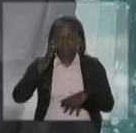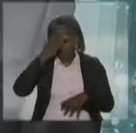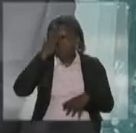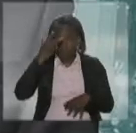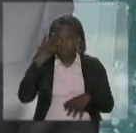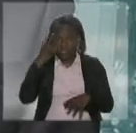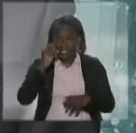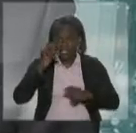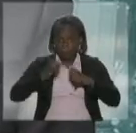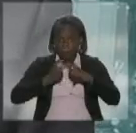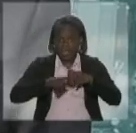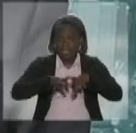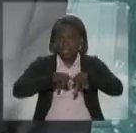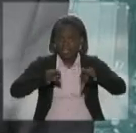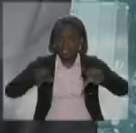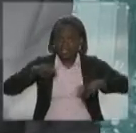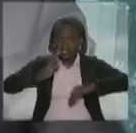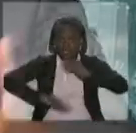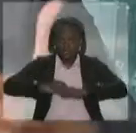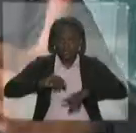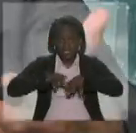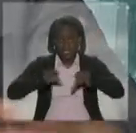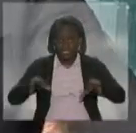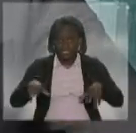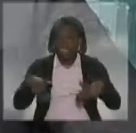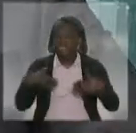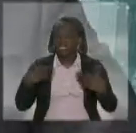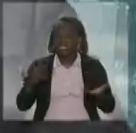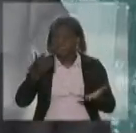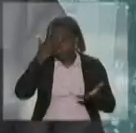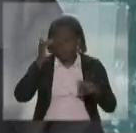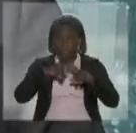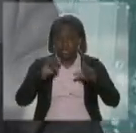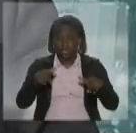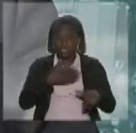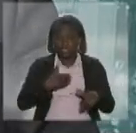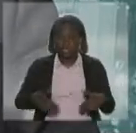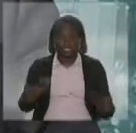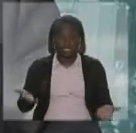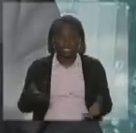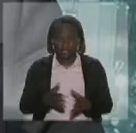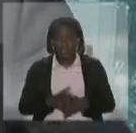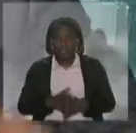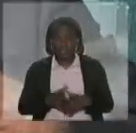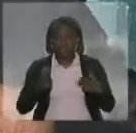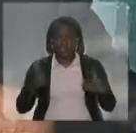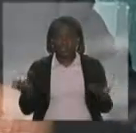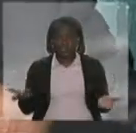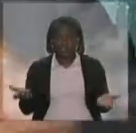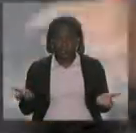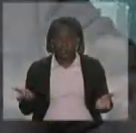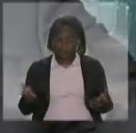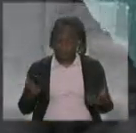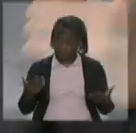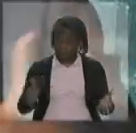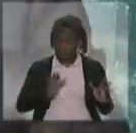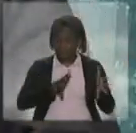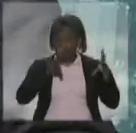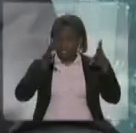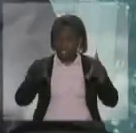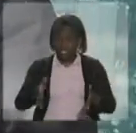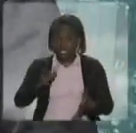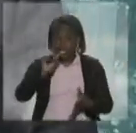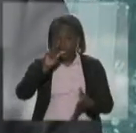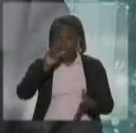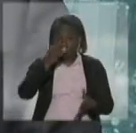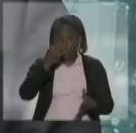especialidades médicas aonde estão os servidores da central então chegar lá adão pereira